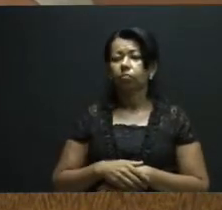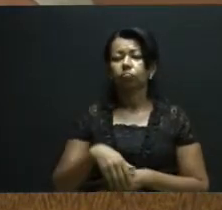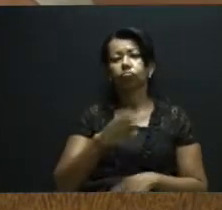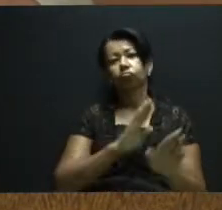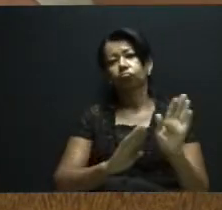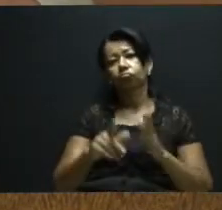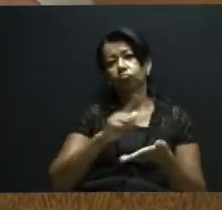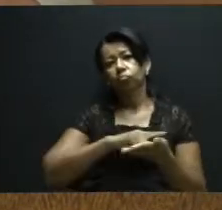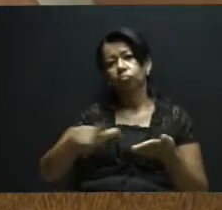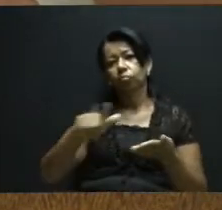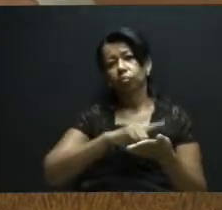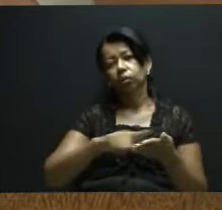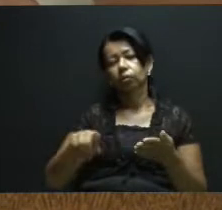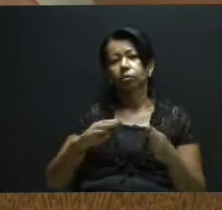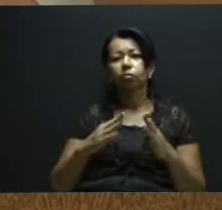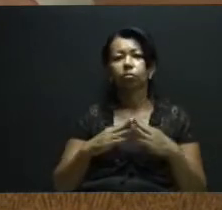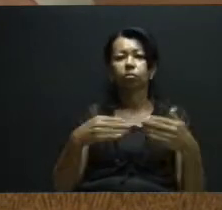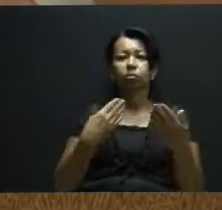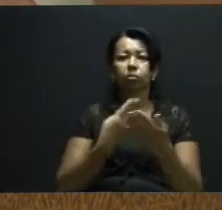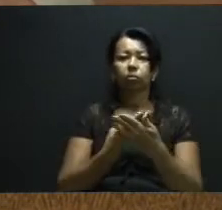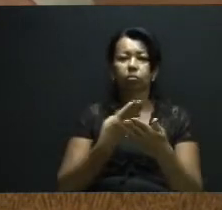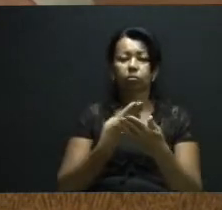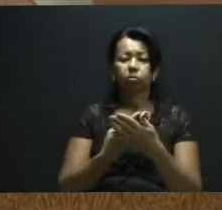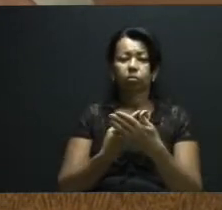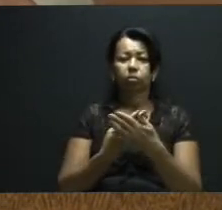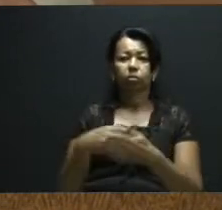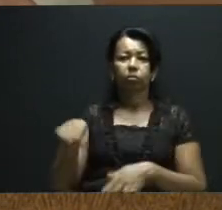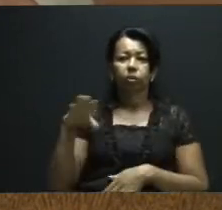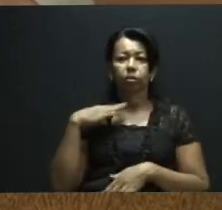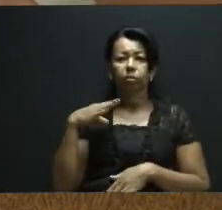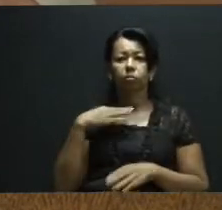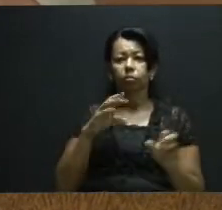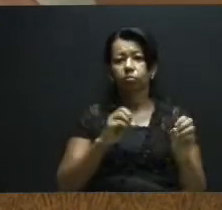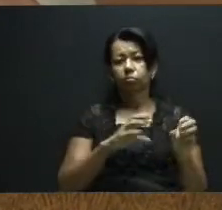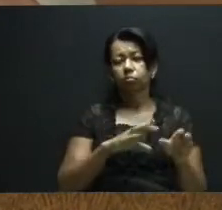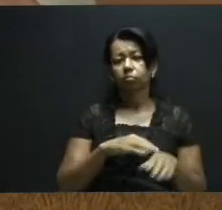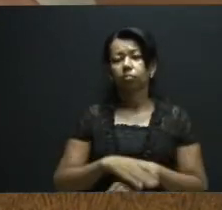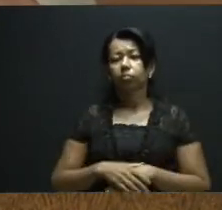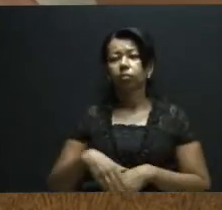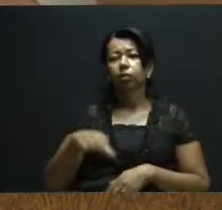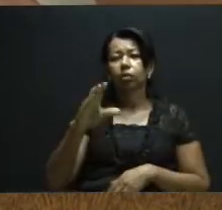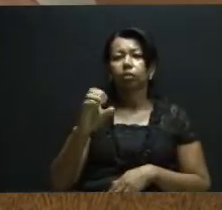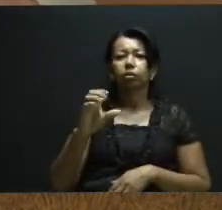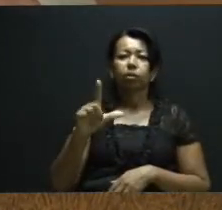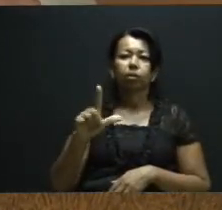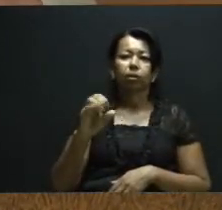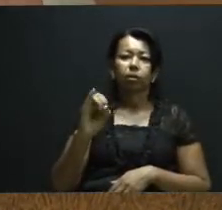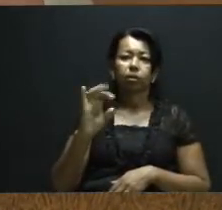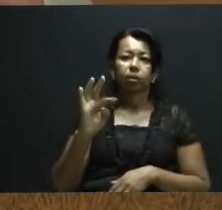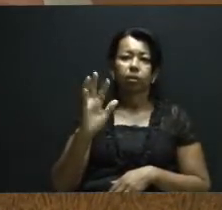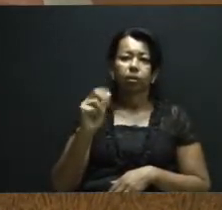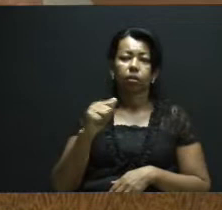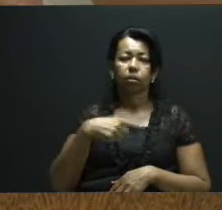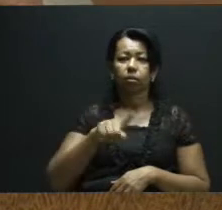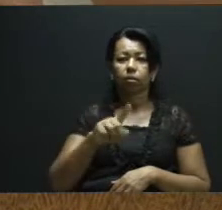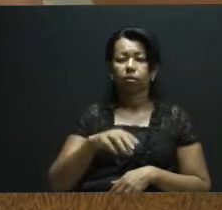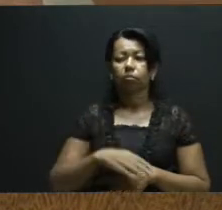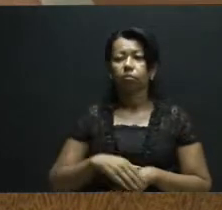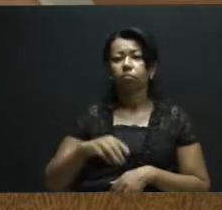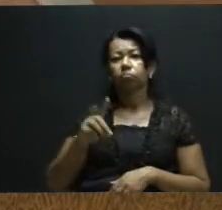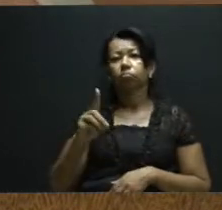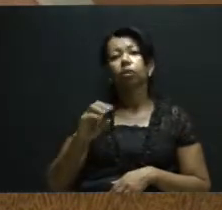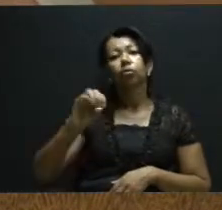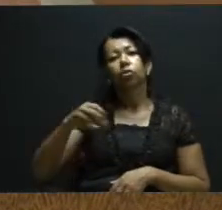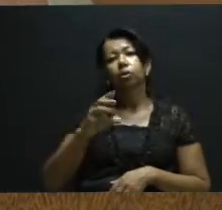tensão e limpeza no interior da unidade municipal de ensino celita tertuliano no jardim das